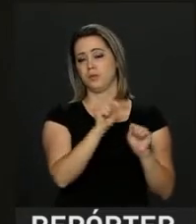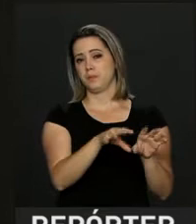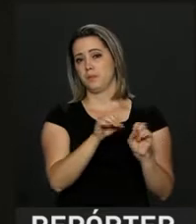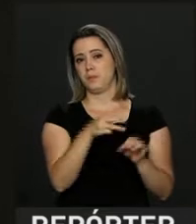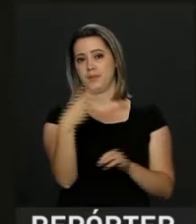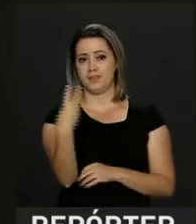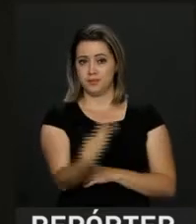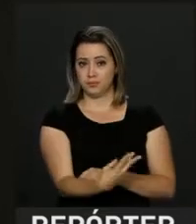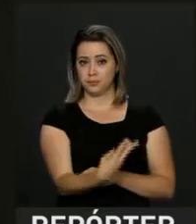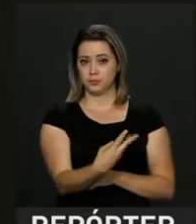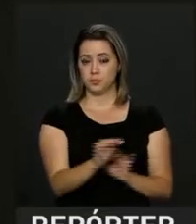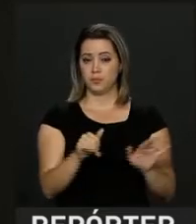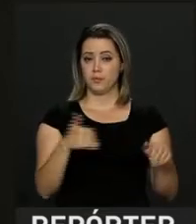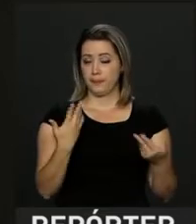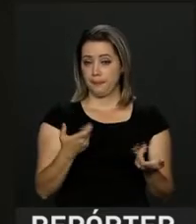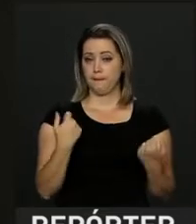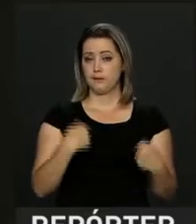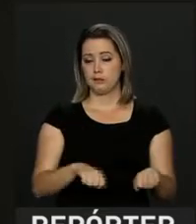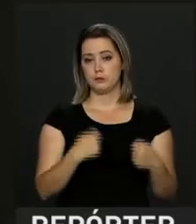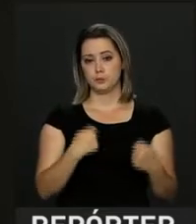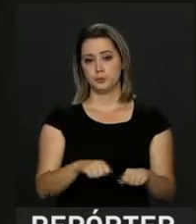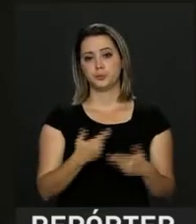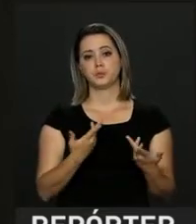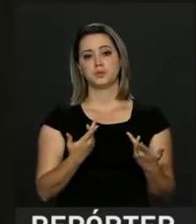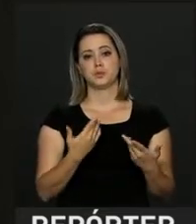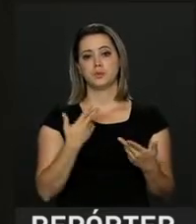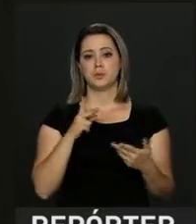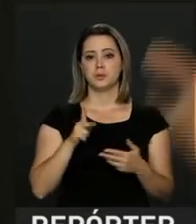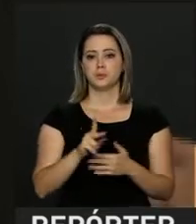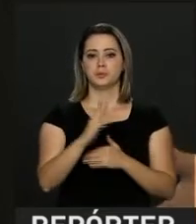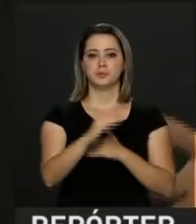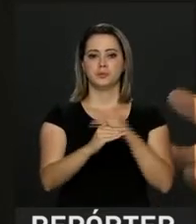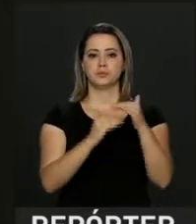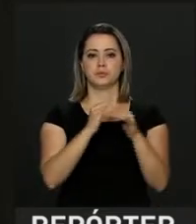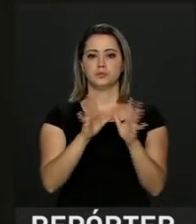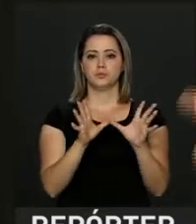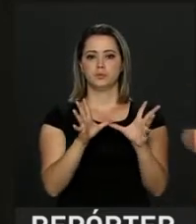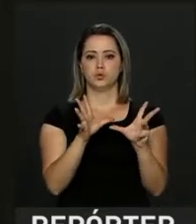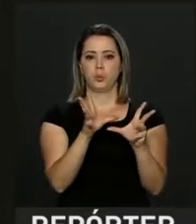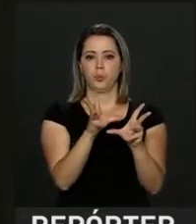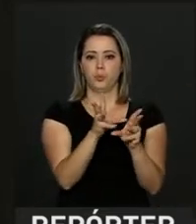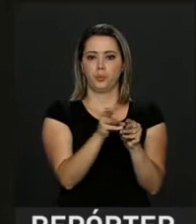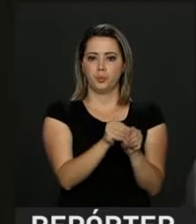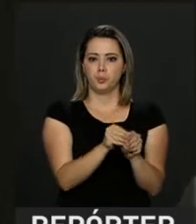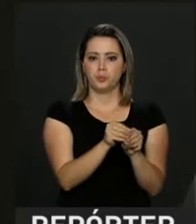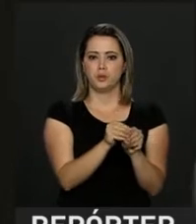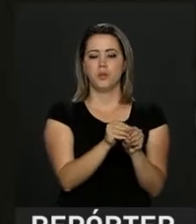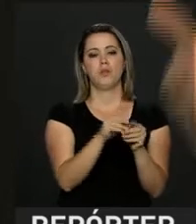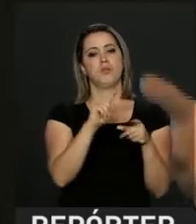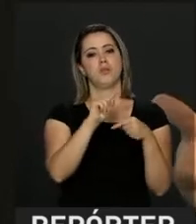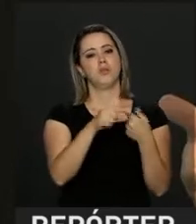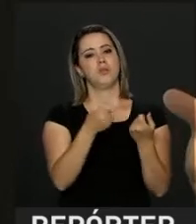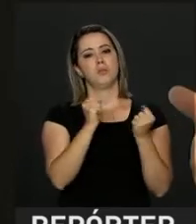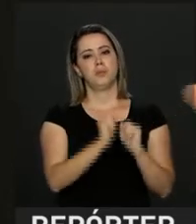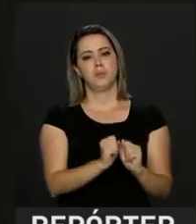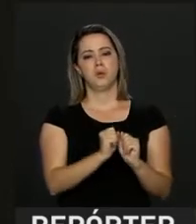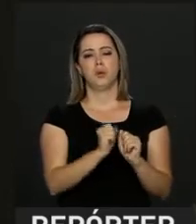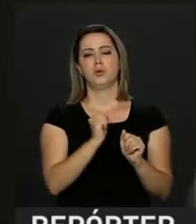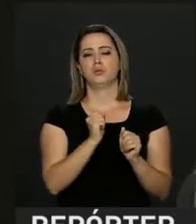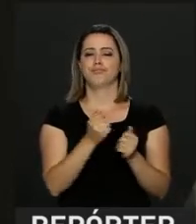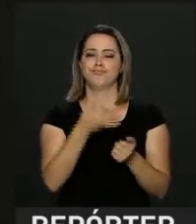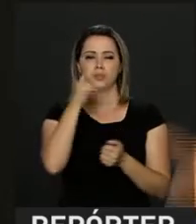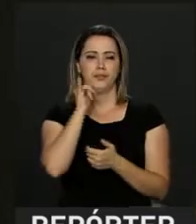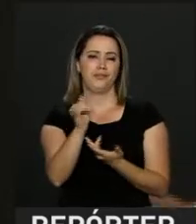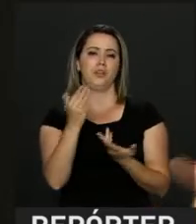então sem uma reforma da previdência a gente vai cada vez mais espremidos outros investimentos que aumenta a capacidade do país de crescer e